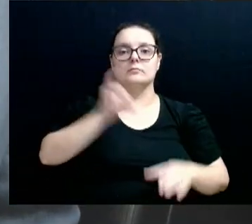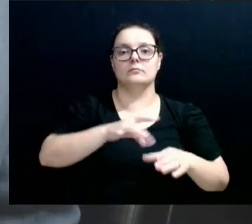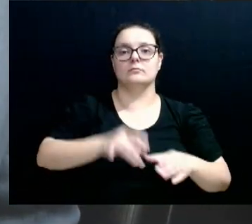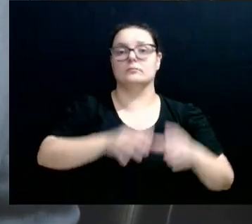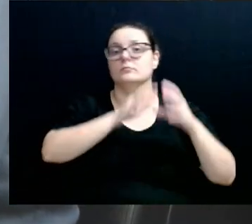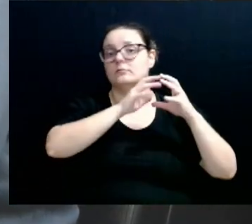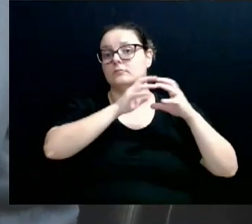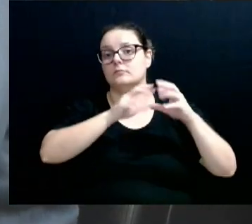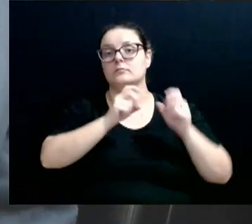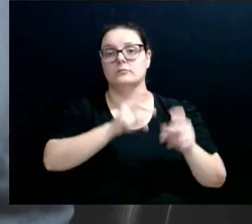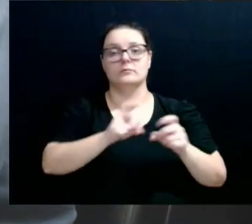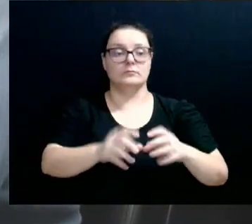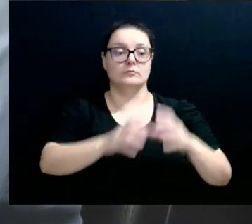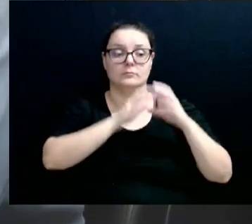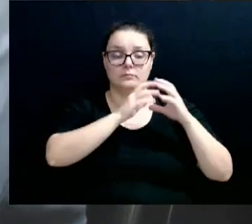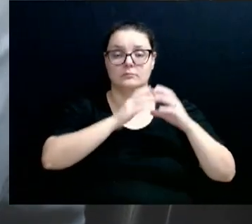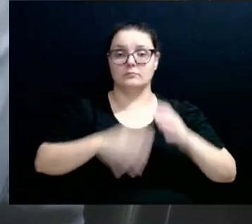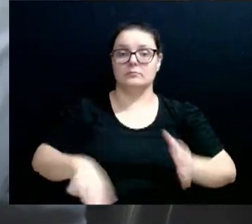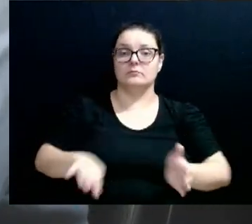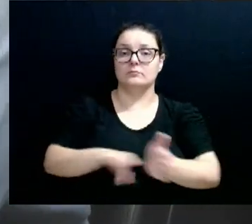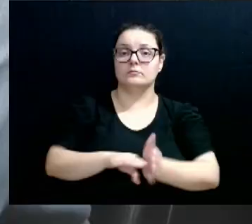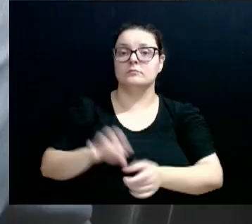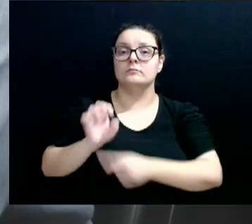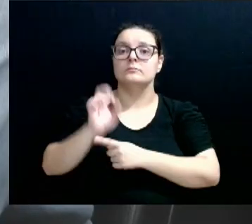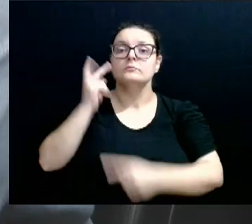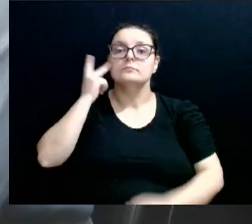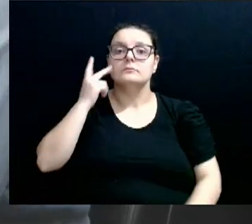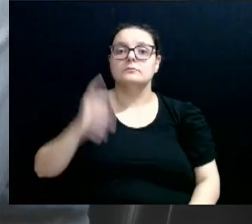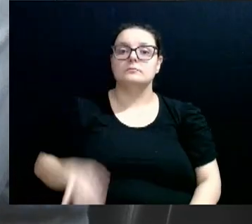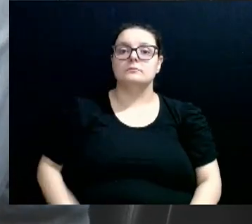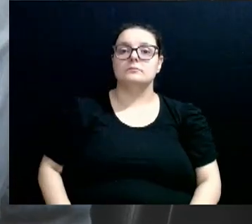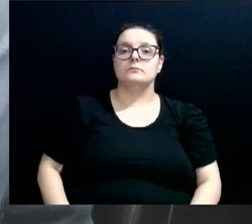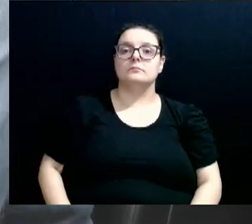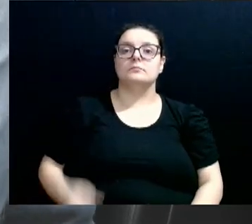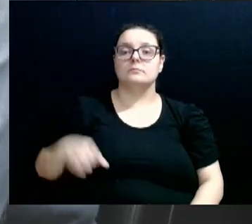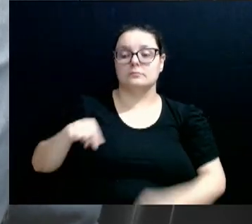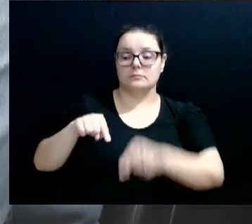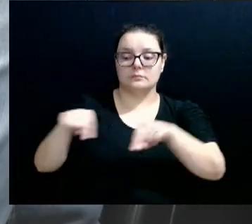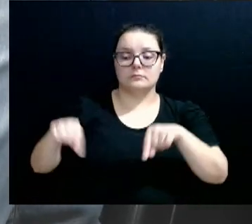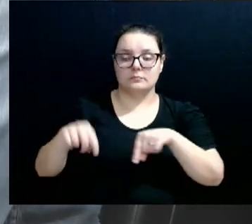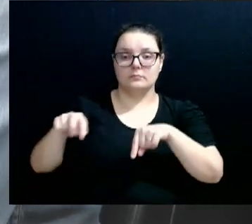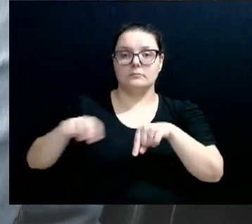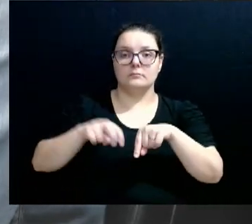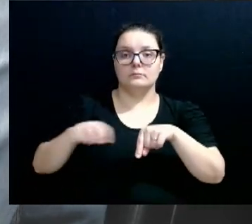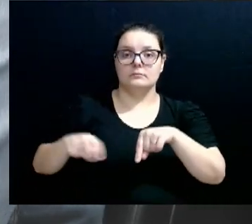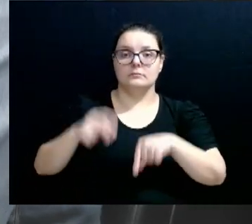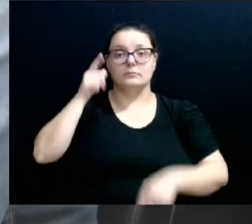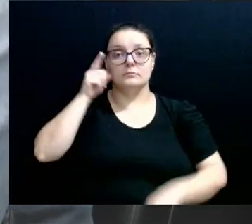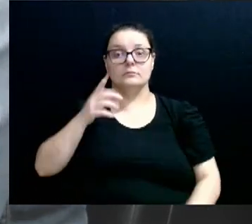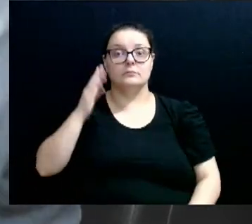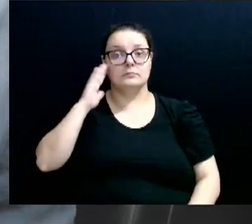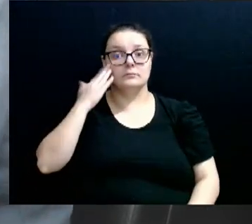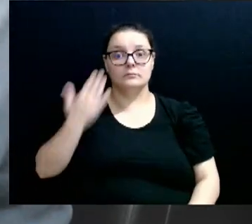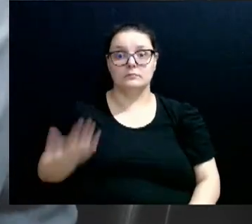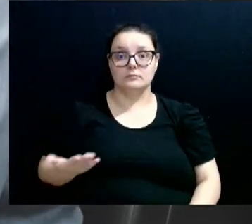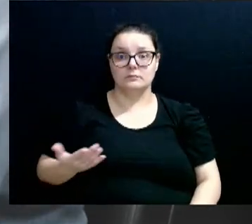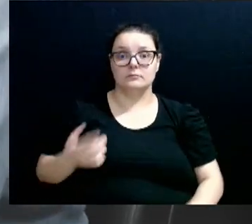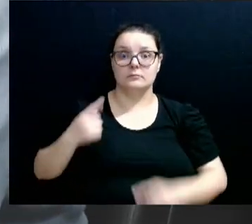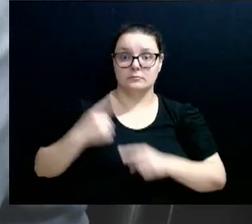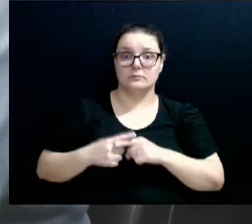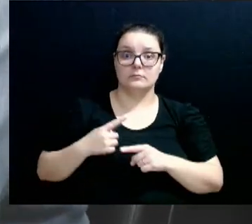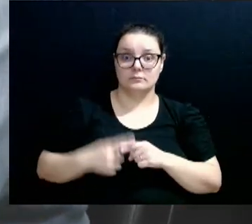e que chega em São Paulo e vai para a tua sala, você não consegue muitas vezes entender por que mesmo aplicando toda a